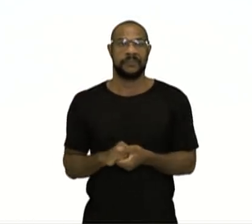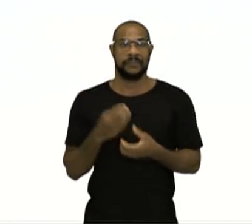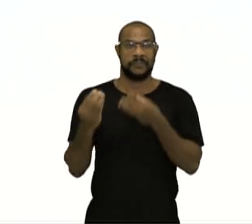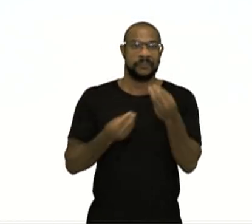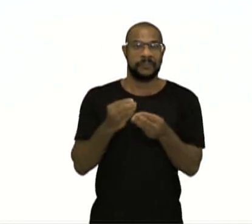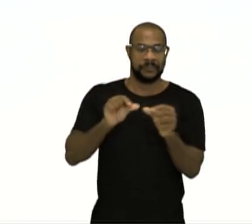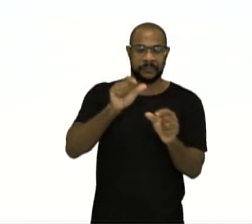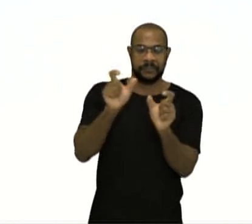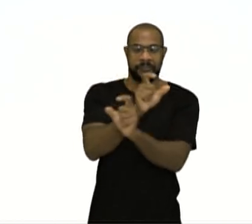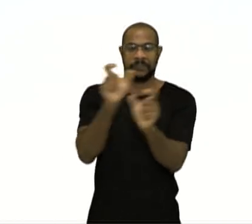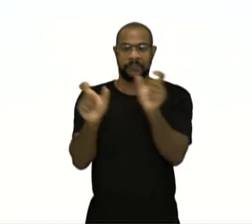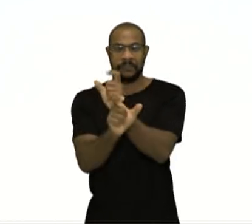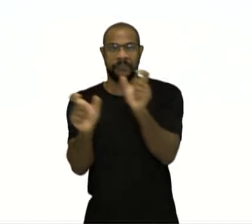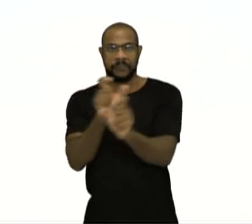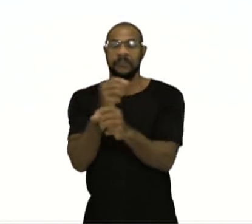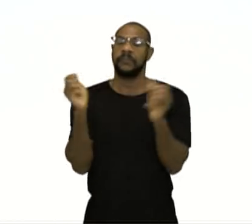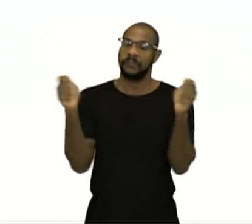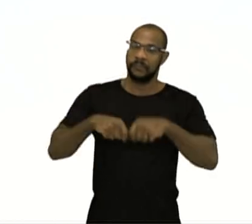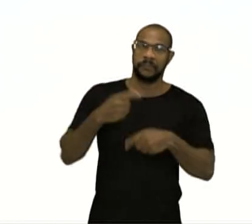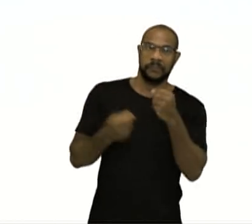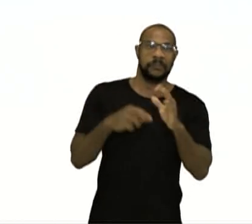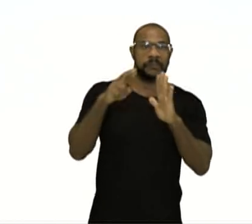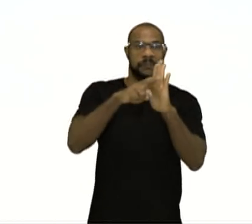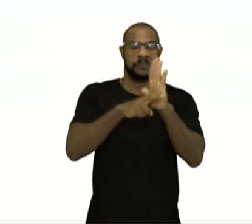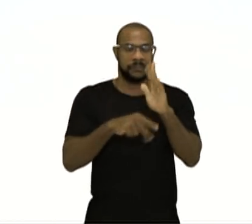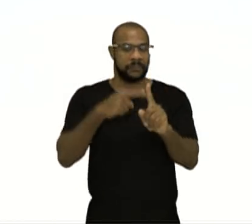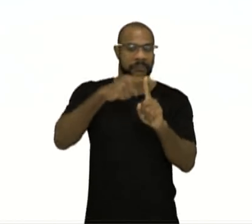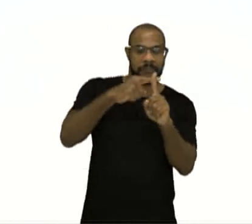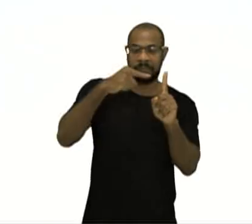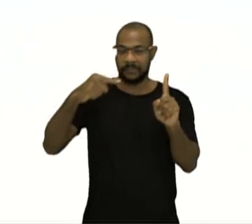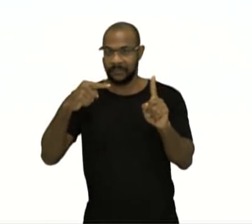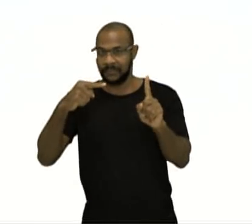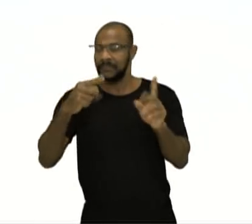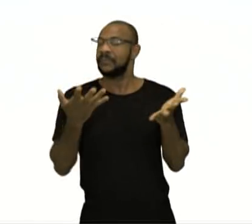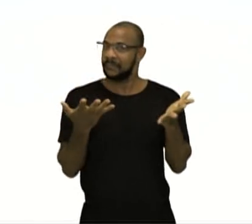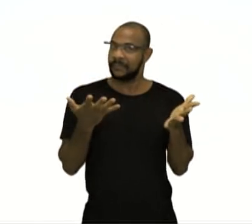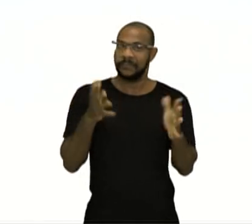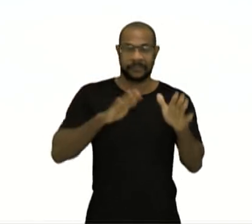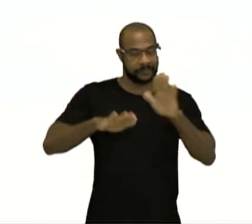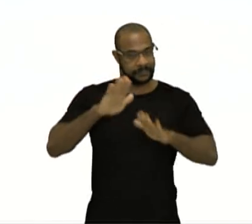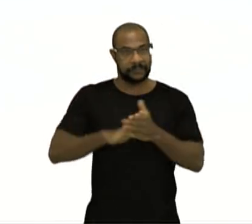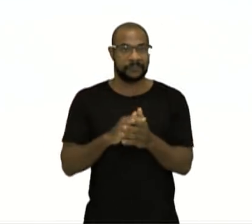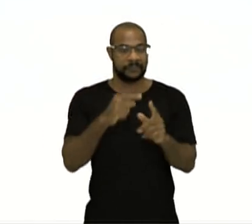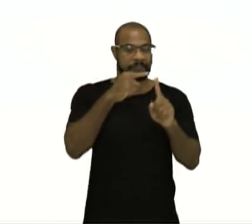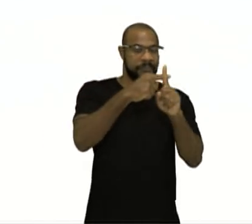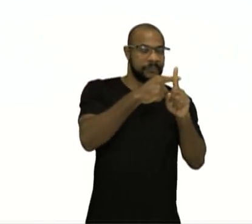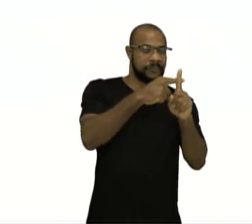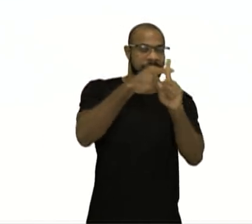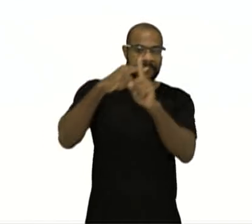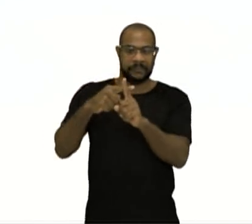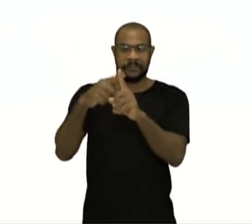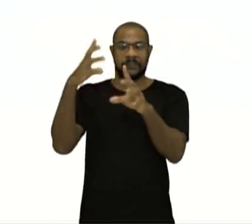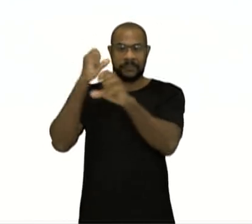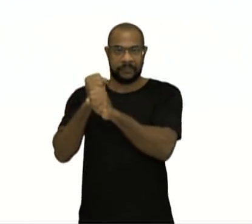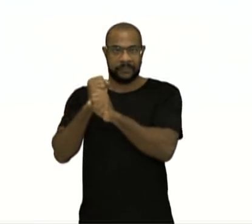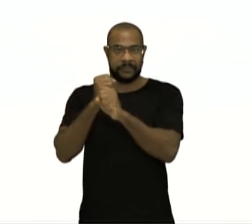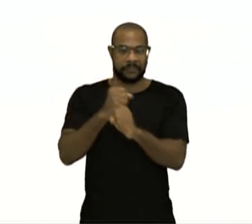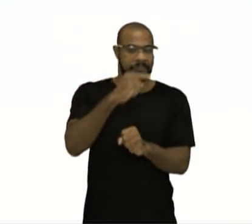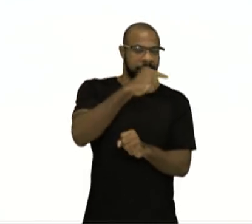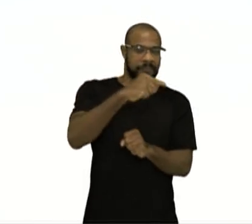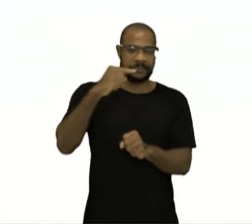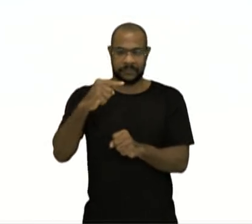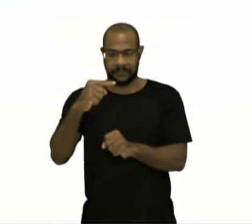trocar a ordem dos números, e a regrinha de sinal. Números com sinal igual, a gente soma, com sinal diferente a gente